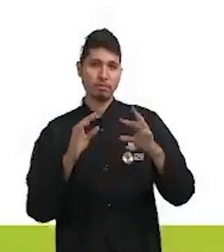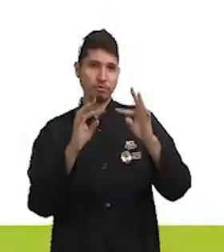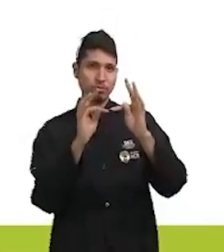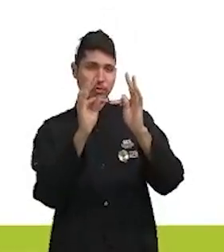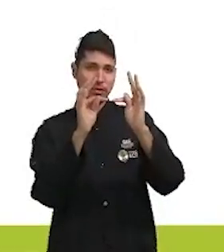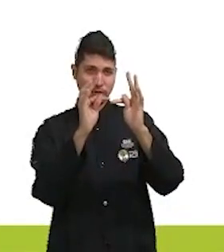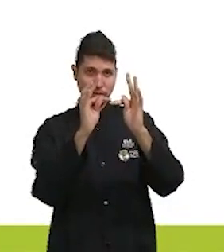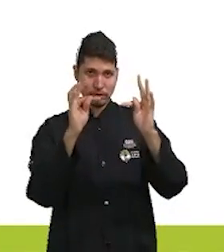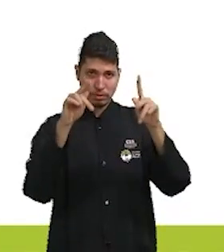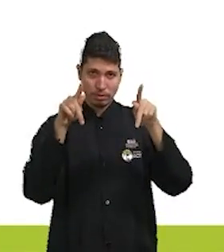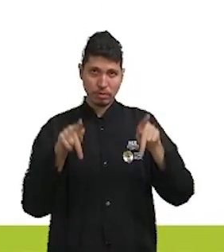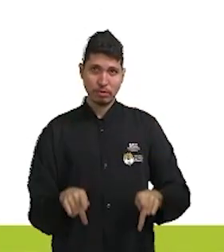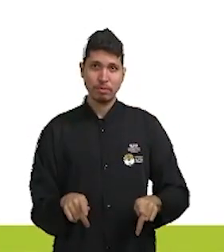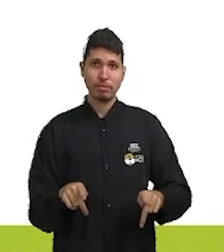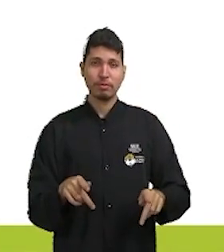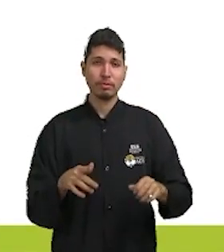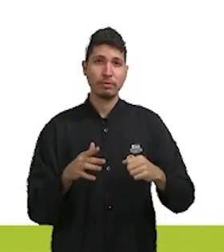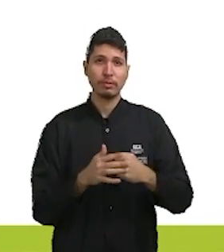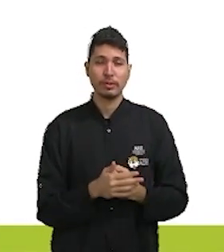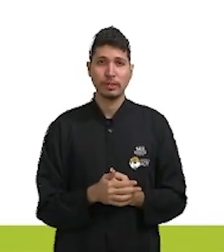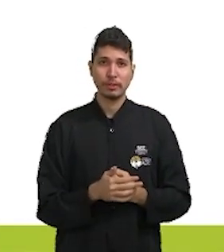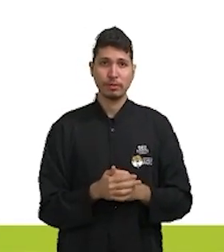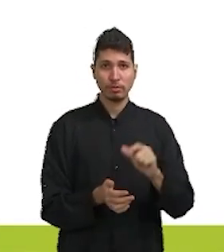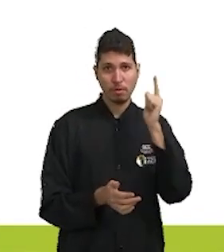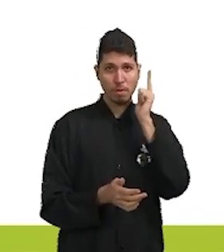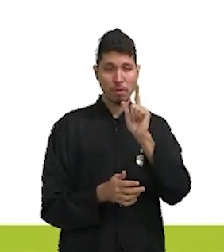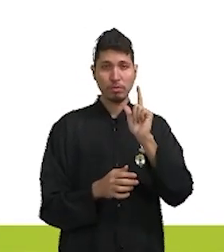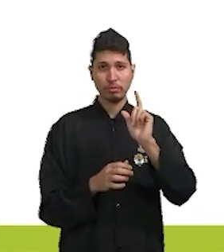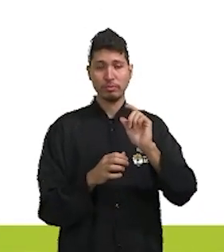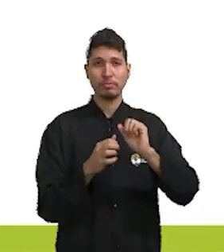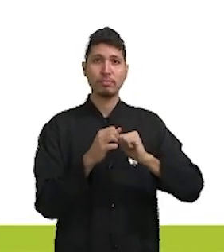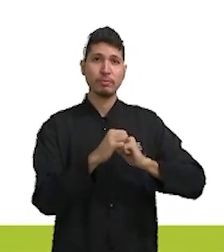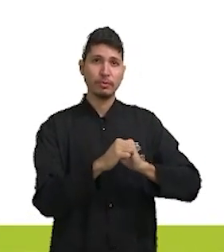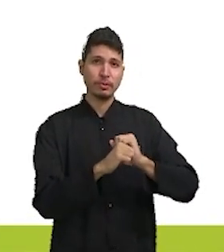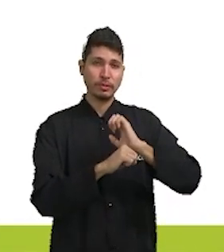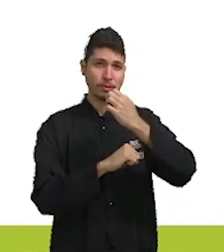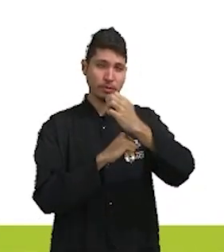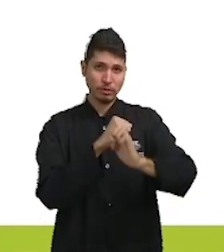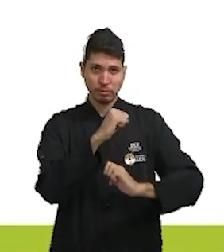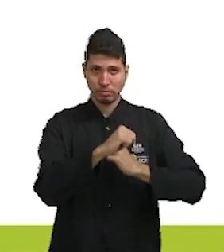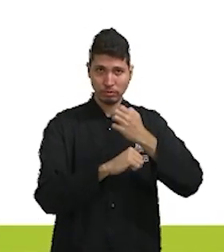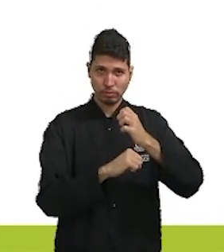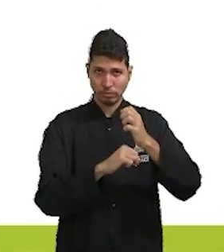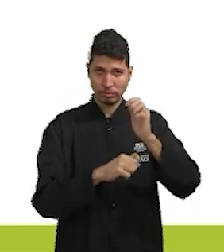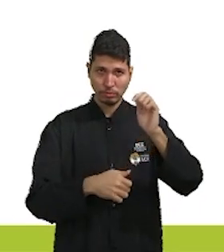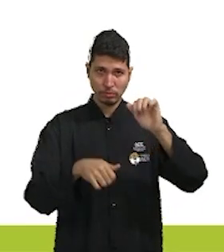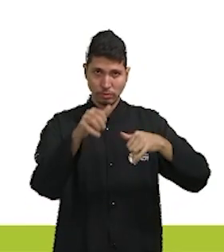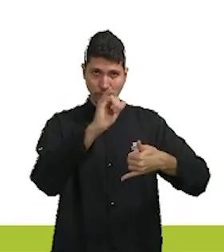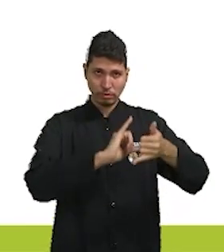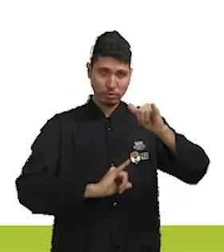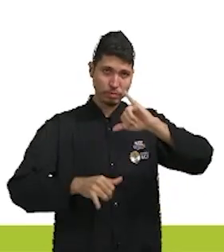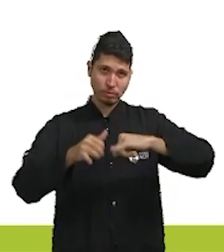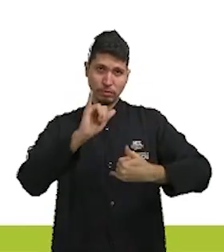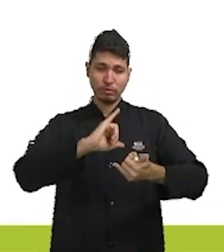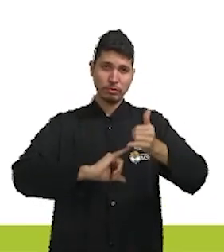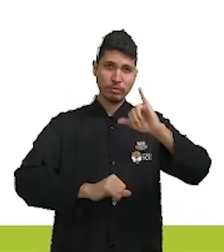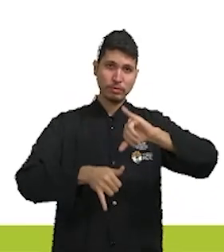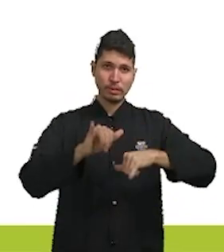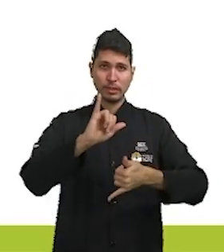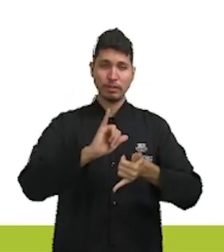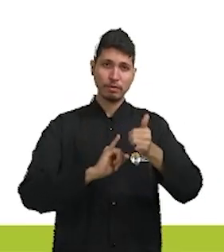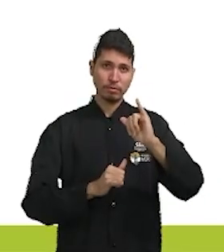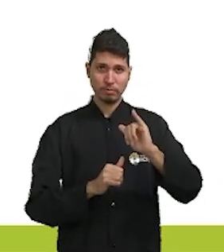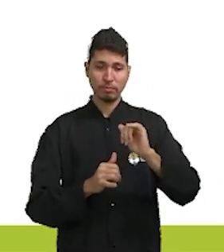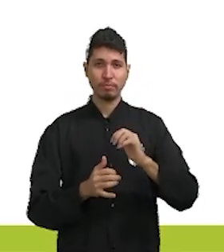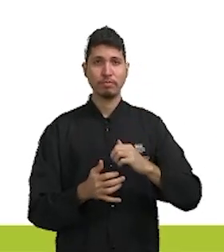de receber elétrons. Então, esses elementos químicos, eles vão, na maioria